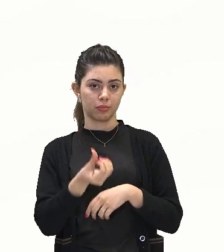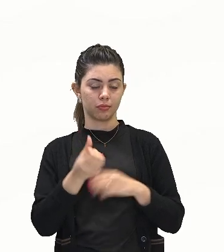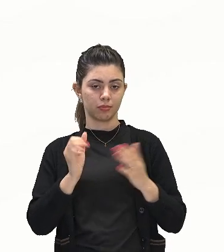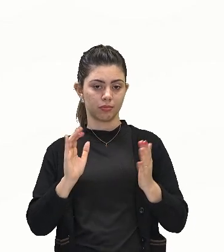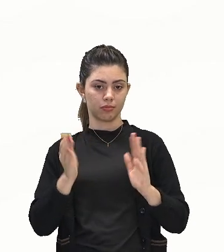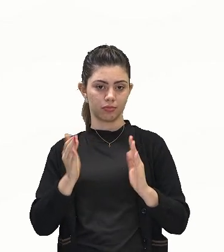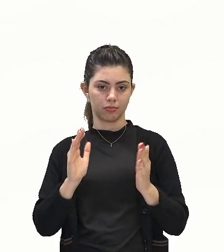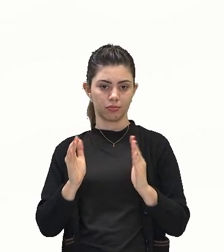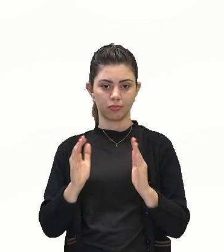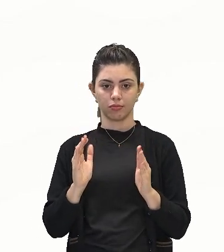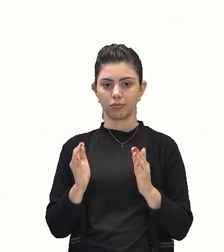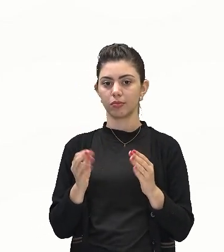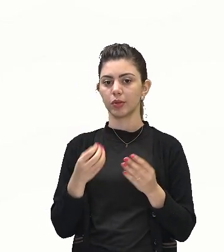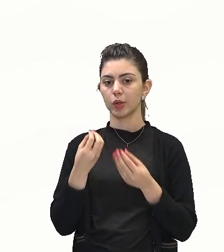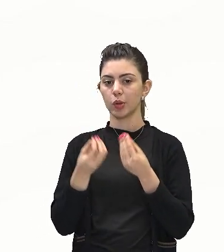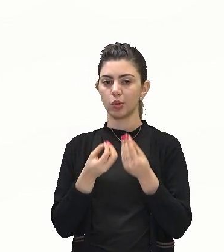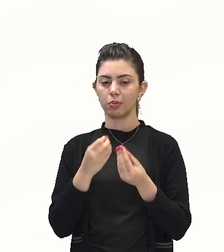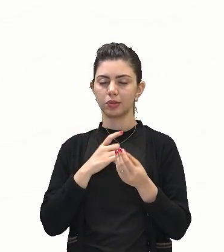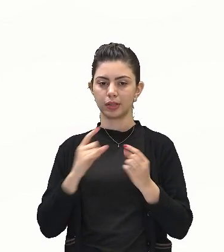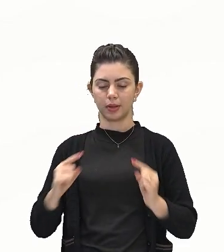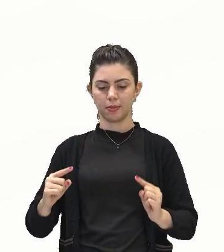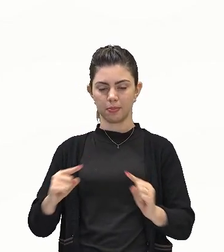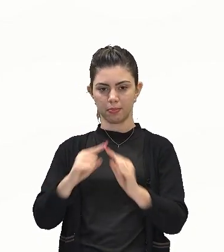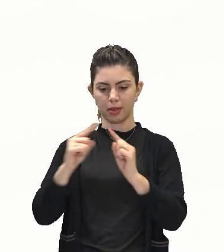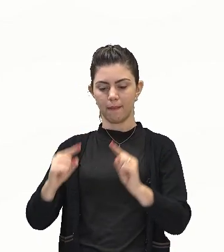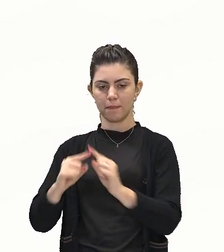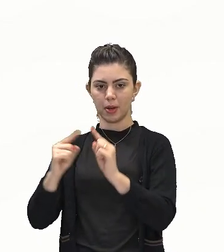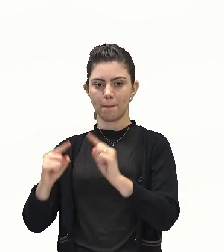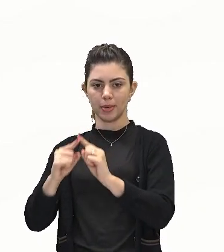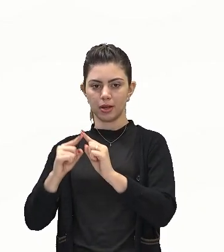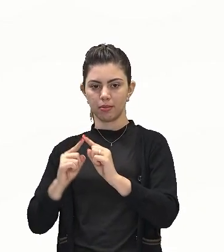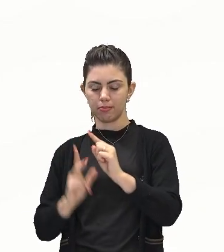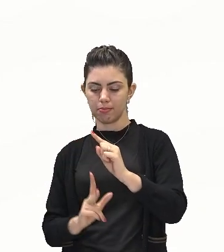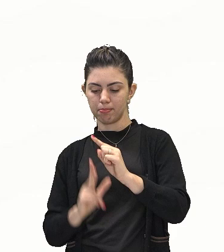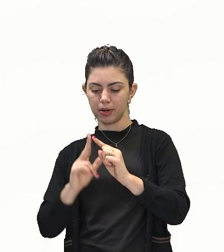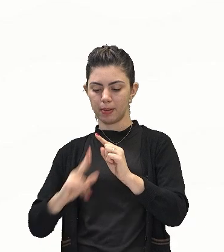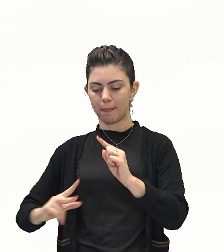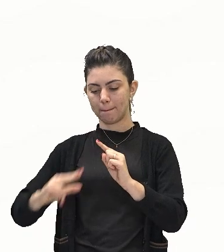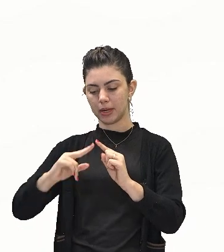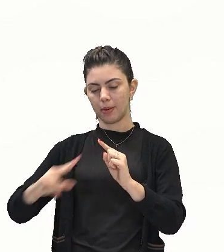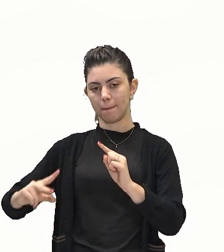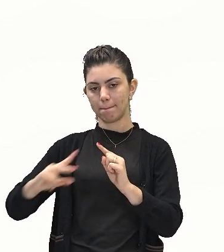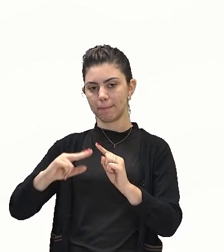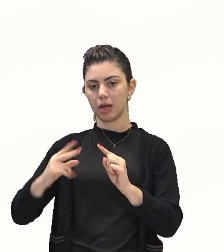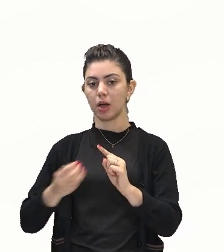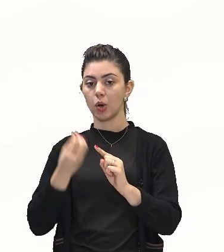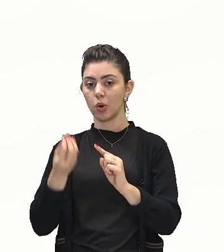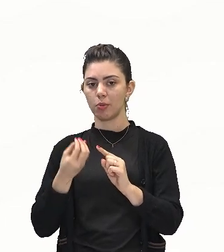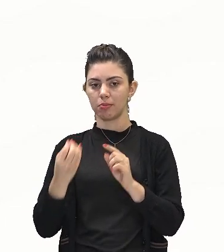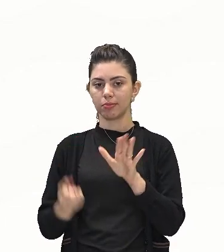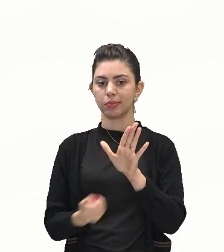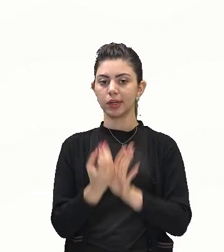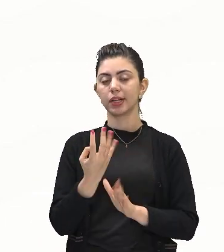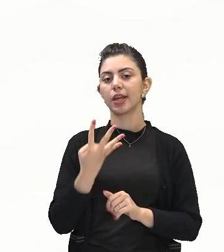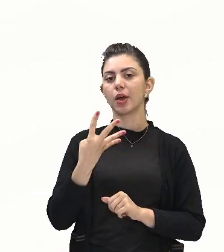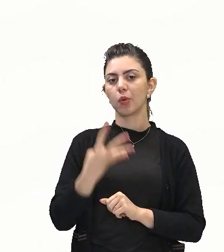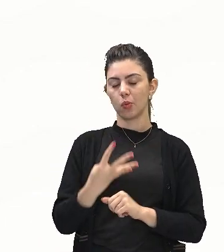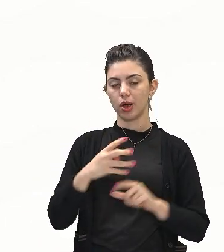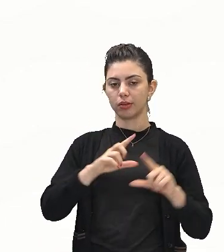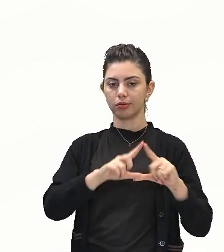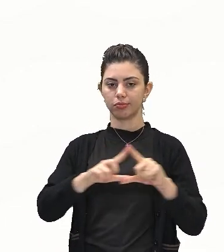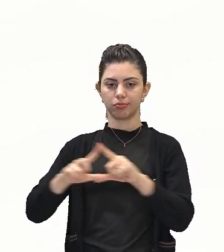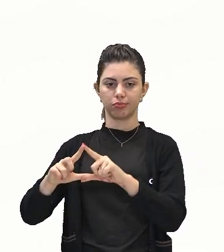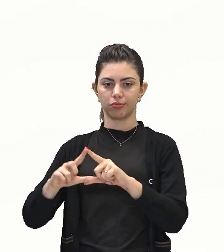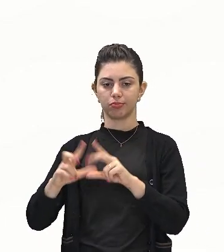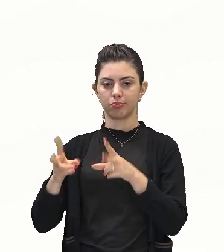lados. Ok? Fazendo ali a minha divisão, né, os cortes nas diagonais, eu vou ter 4